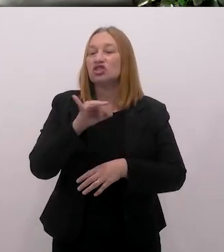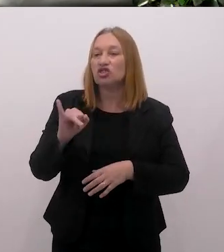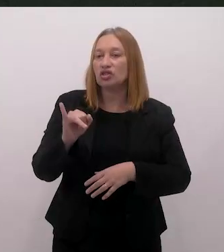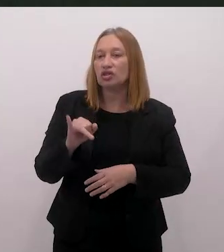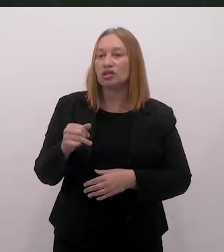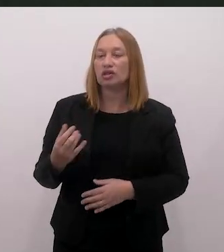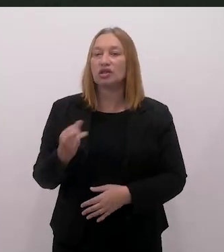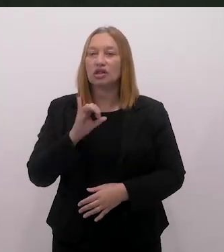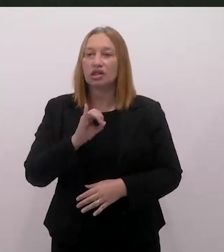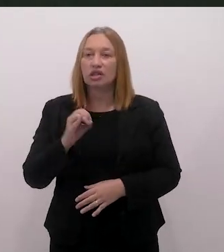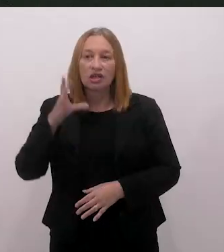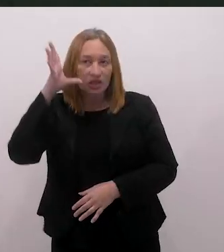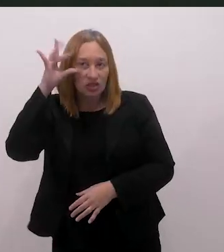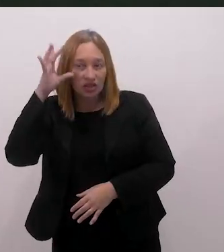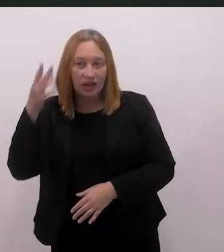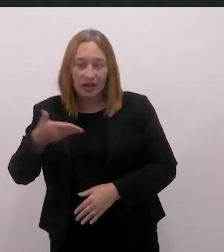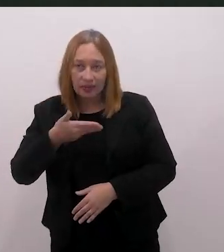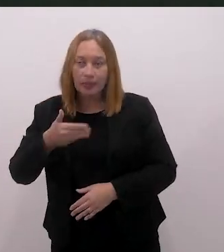é o Instagram?